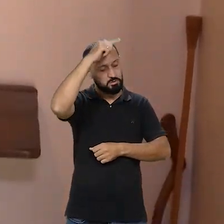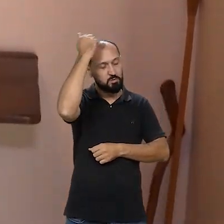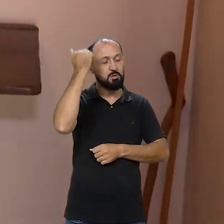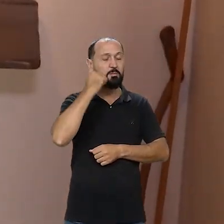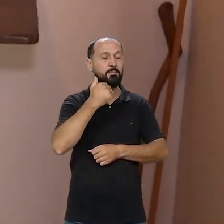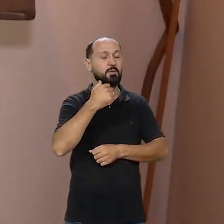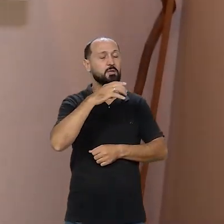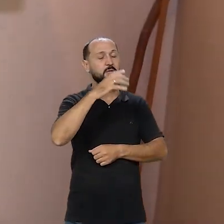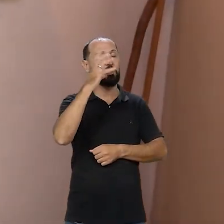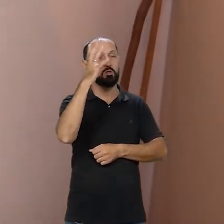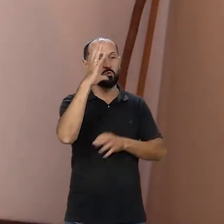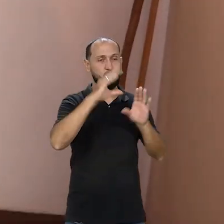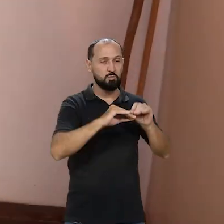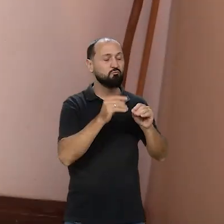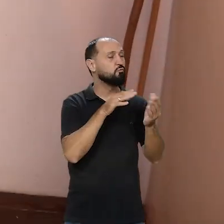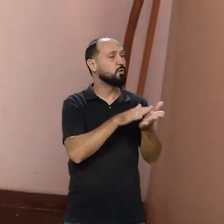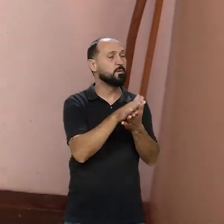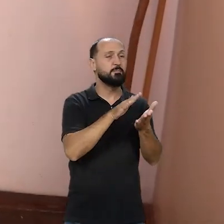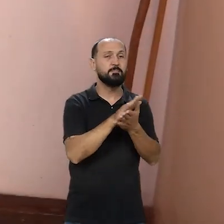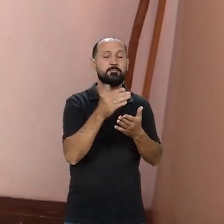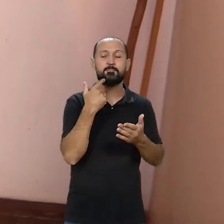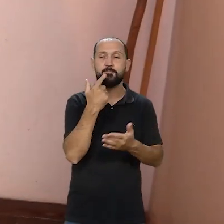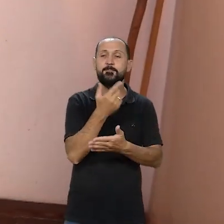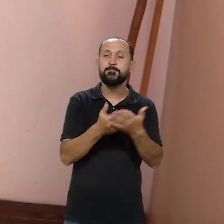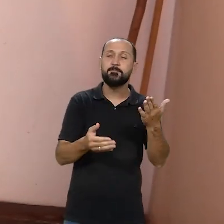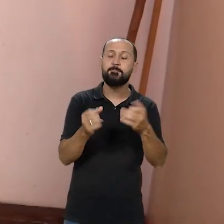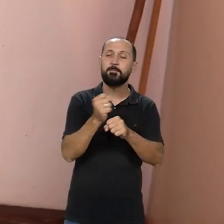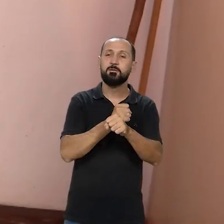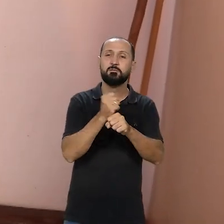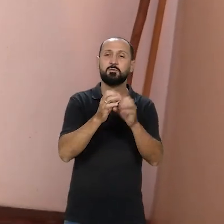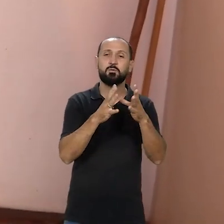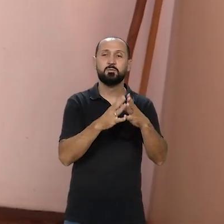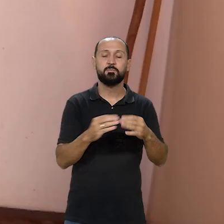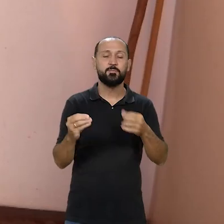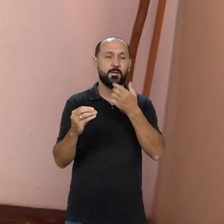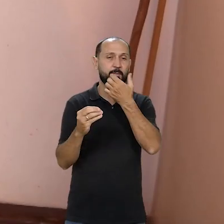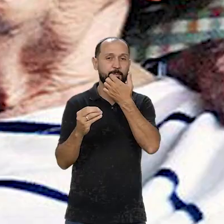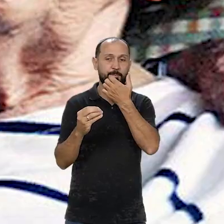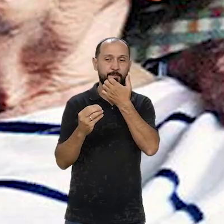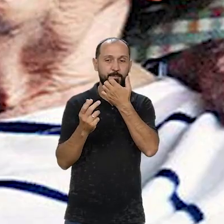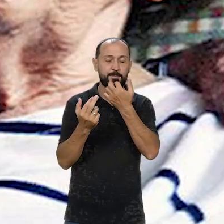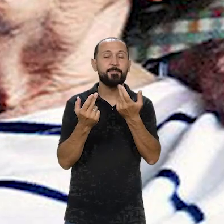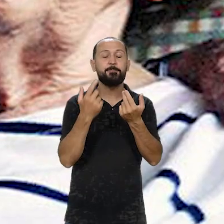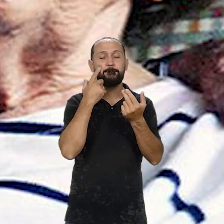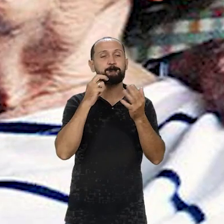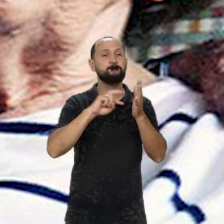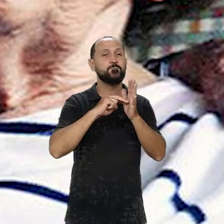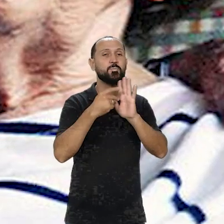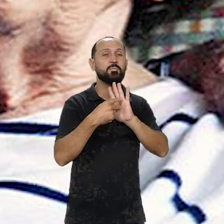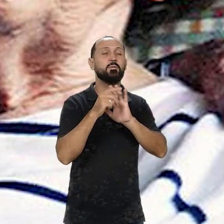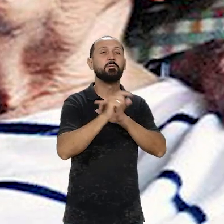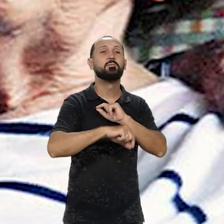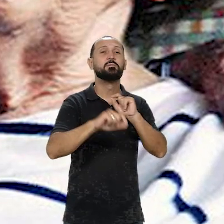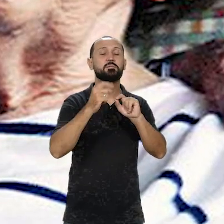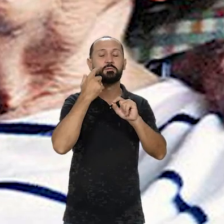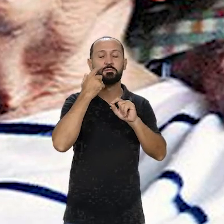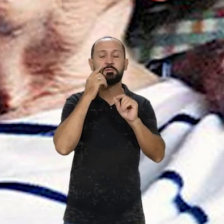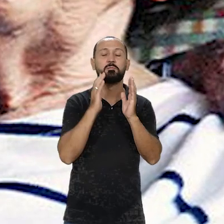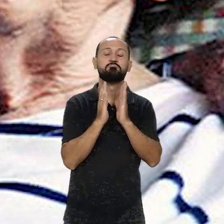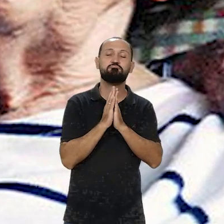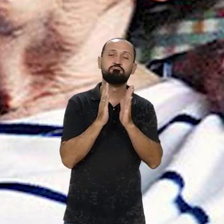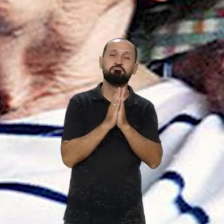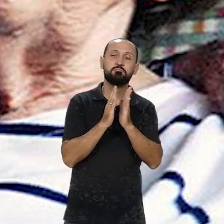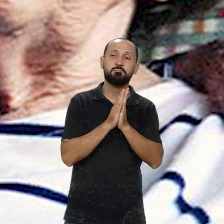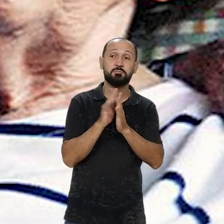da Minha Escuridão, que não foi publicado, se perdendo ao longo dos anos. Ao mesmo tempo, é uma representação